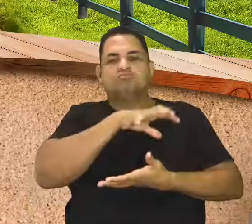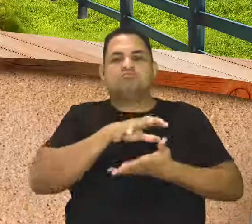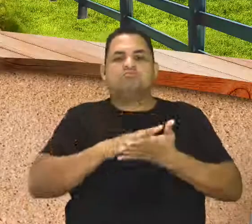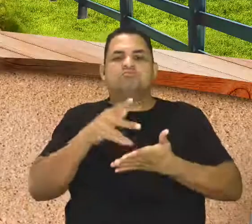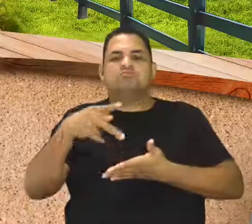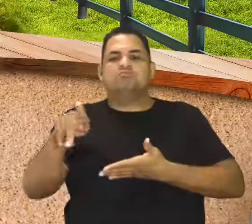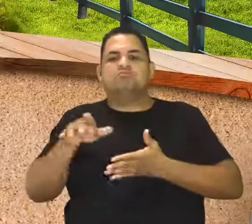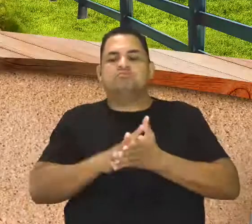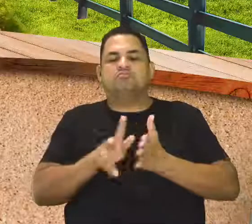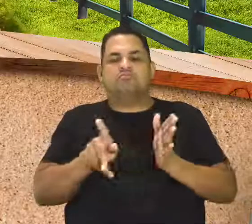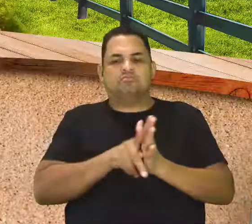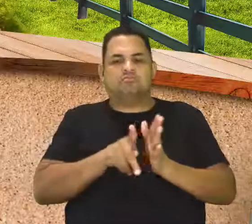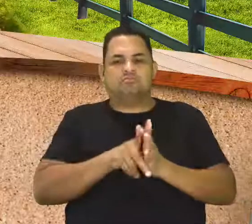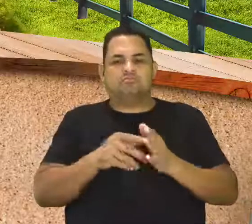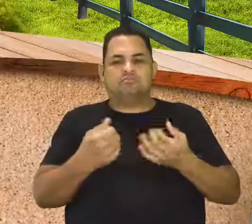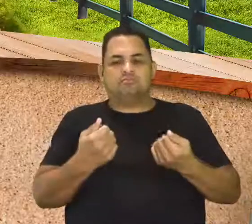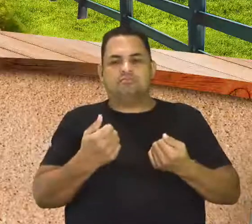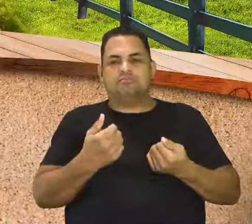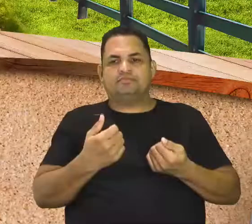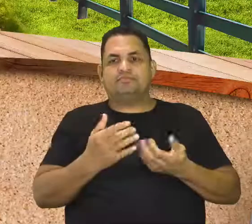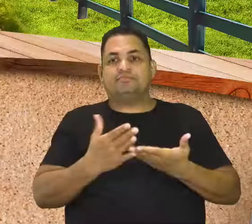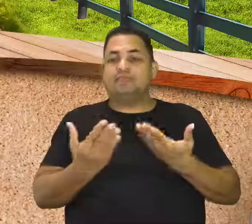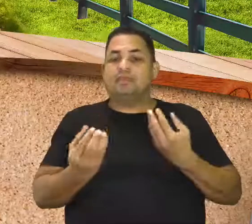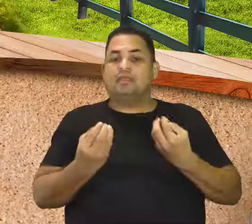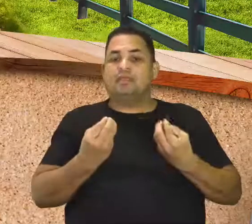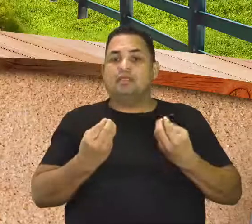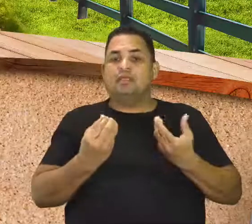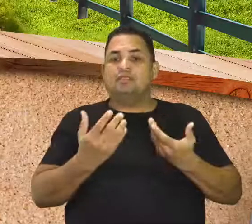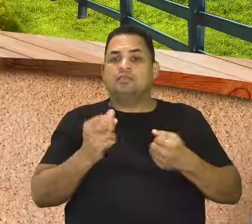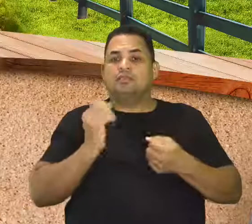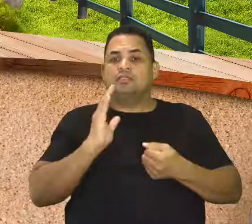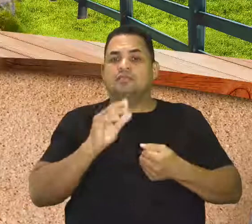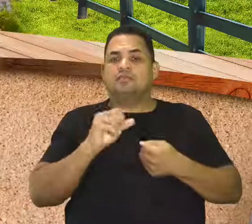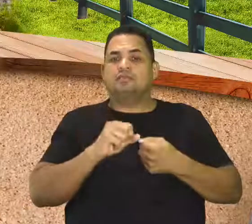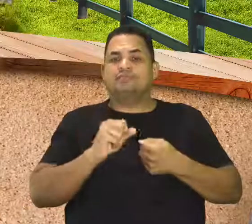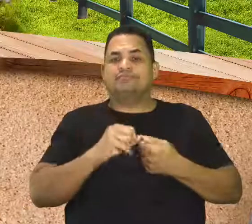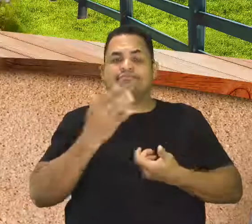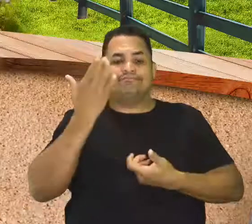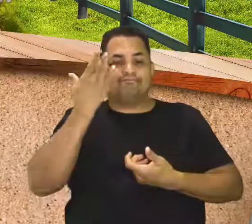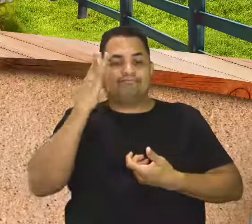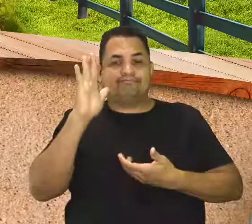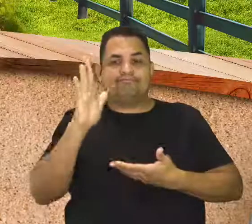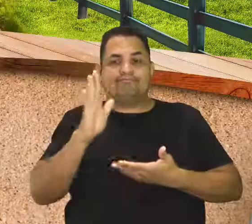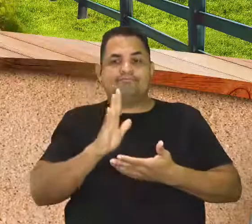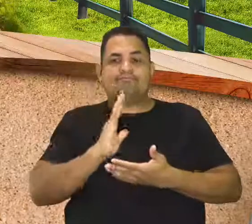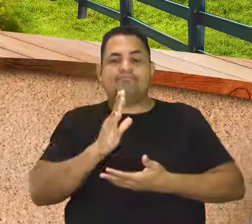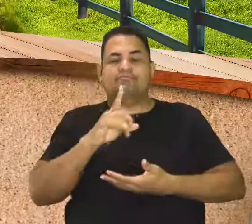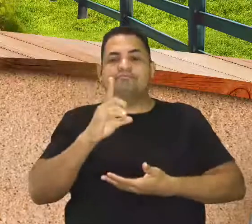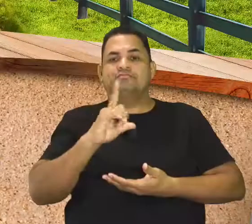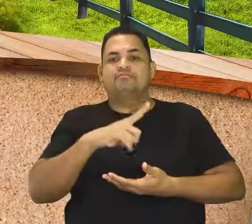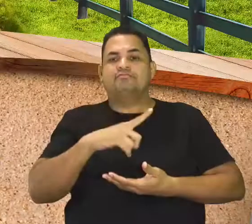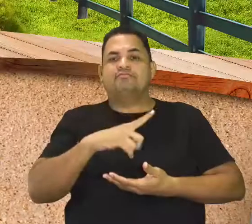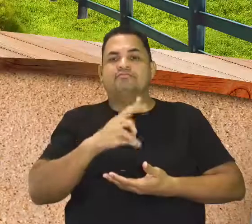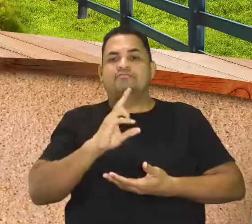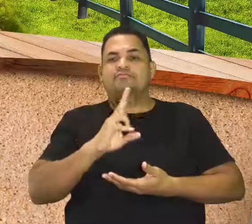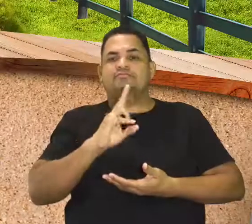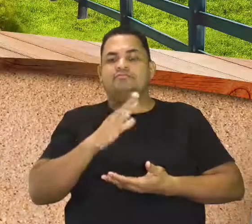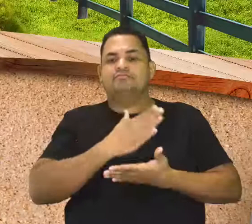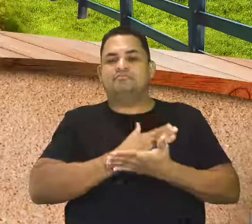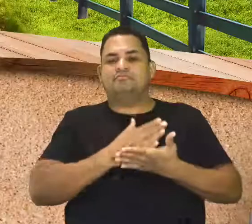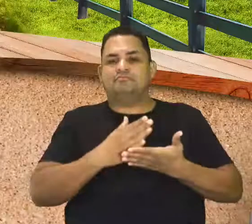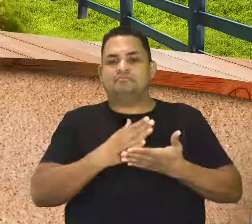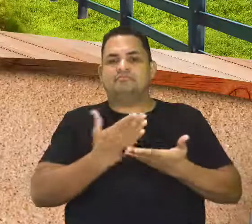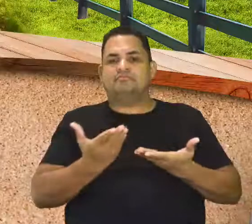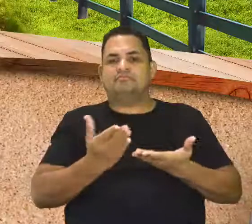sua propriedade, que você fala assim, meu Deus, eu já fazia isso e nem sabia. Já tem o processo de iniciação, né,